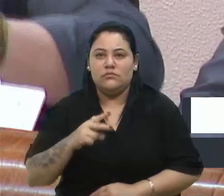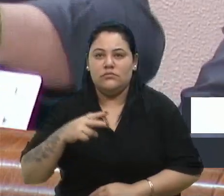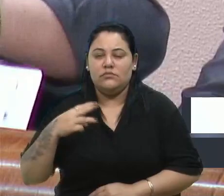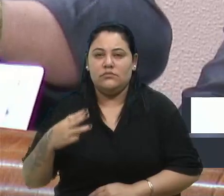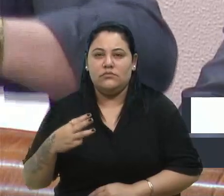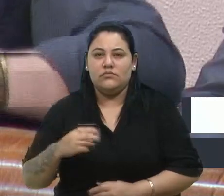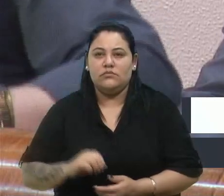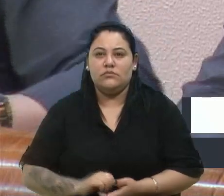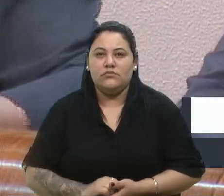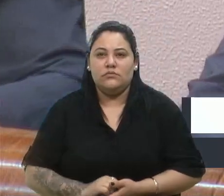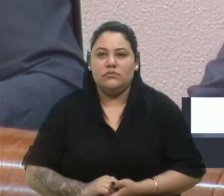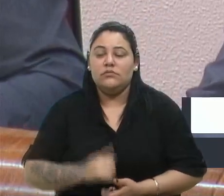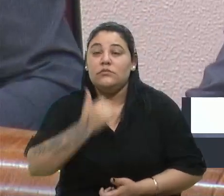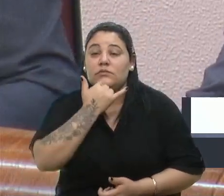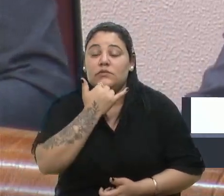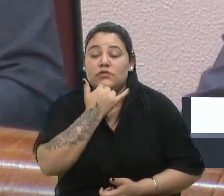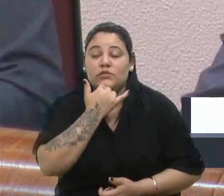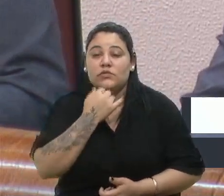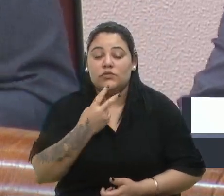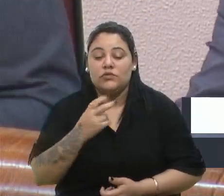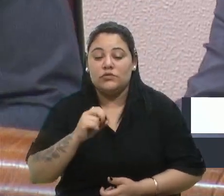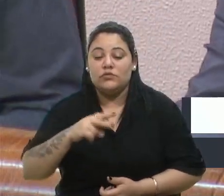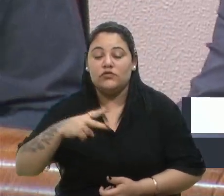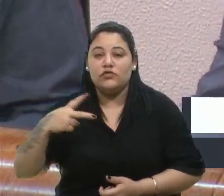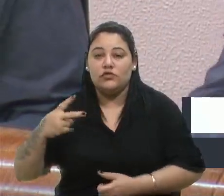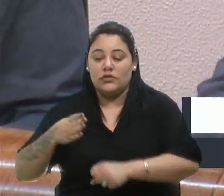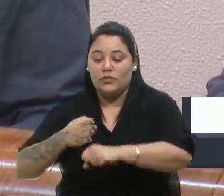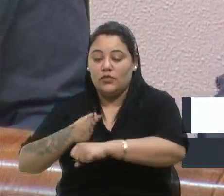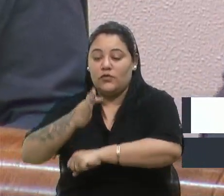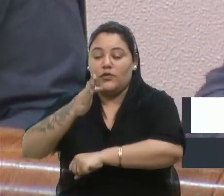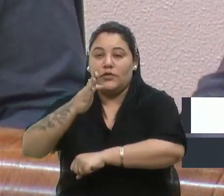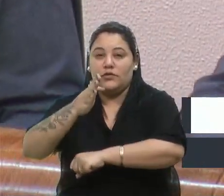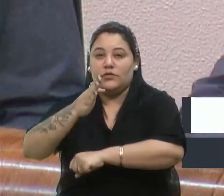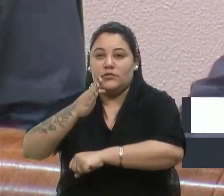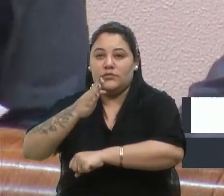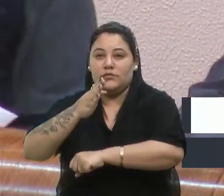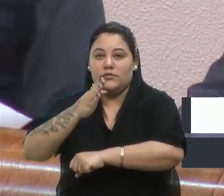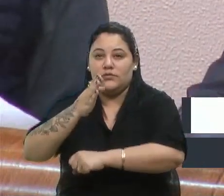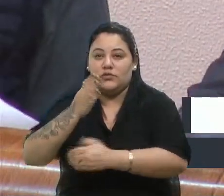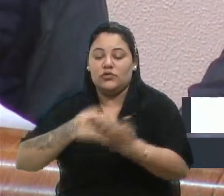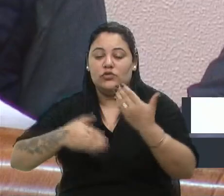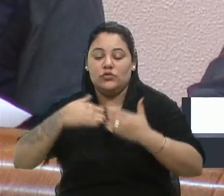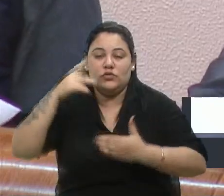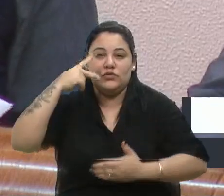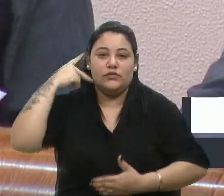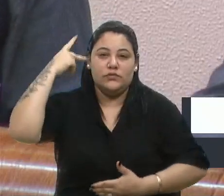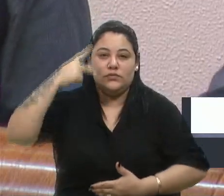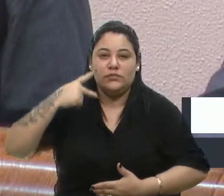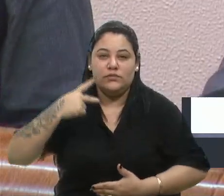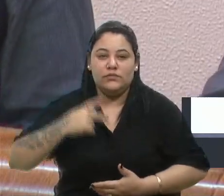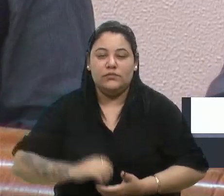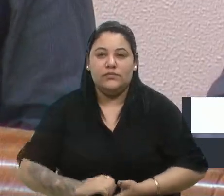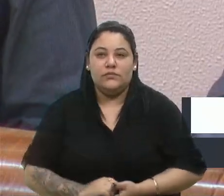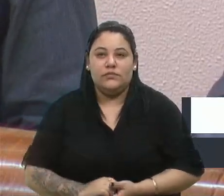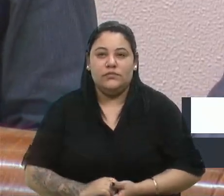141/2023, 2022, foi aprovado por unanimidade.